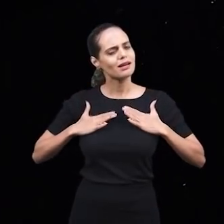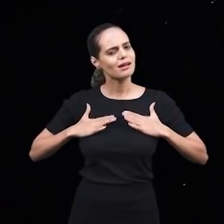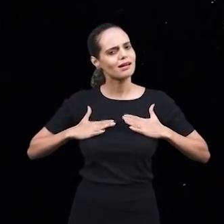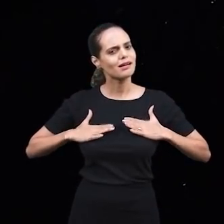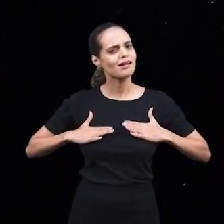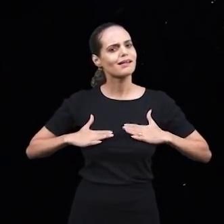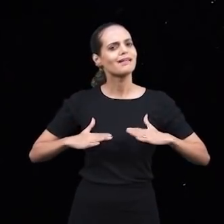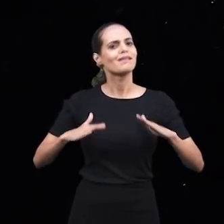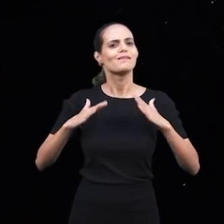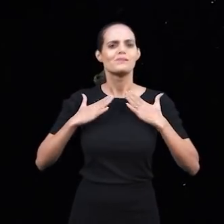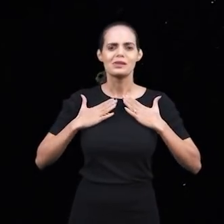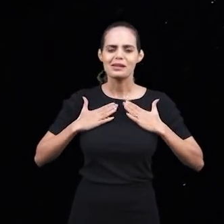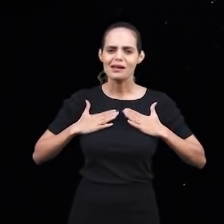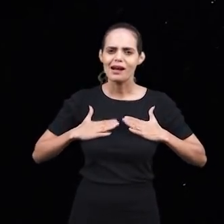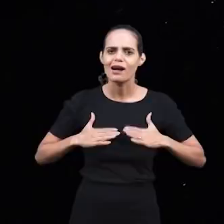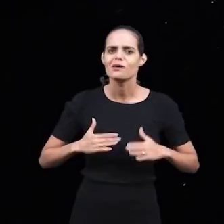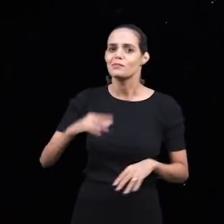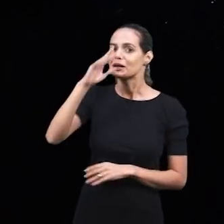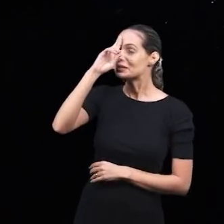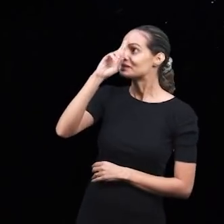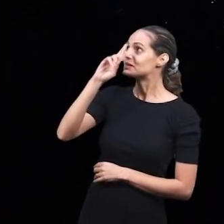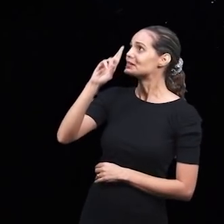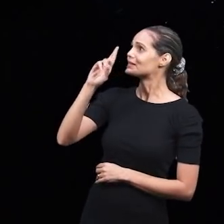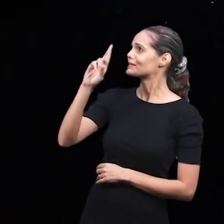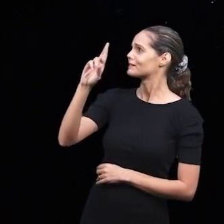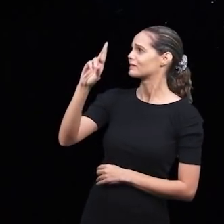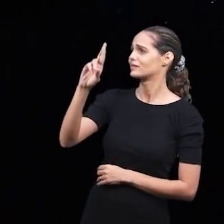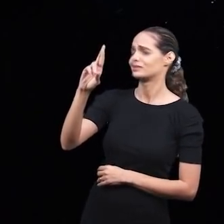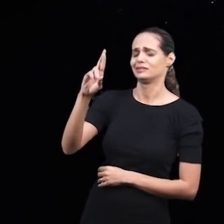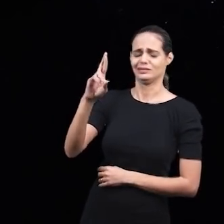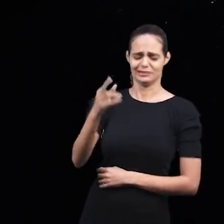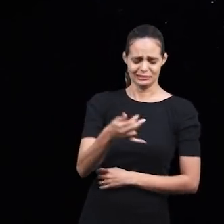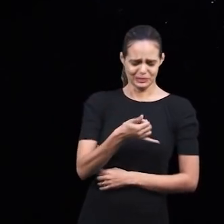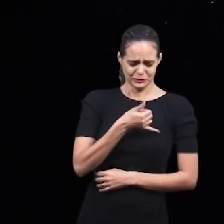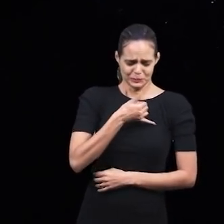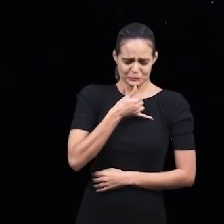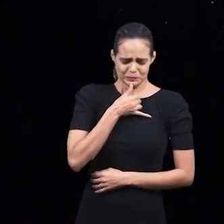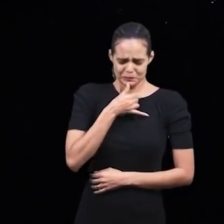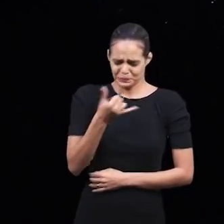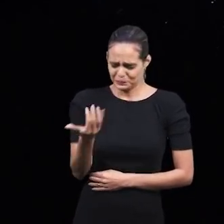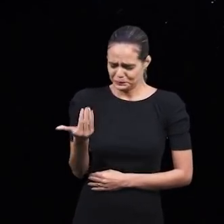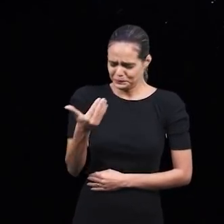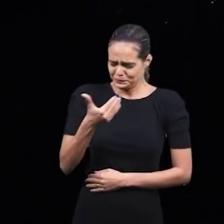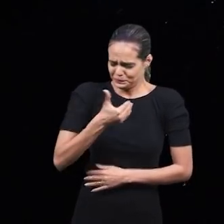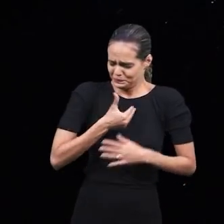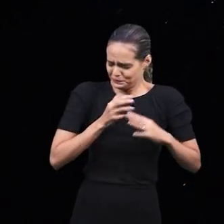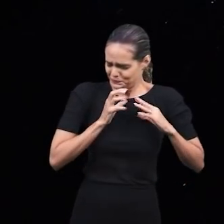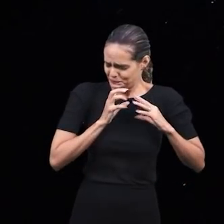Sossegai. Mestre, tão grande tristeza me quer hoje